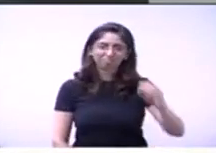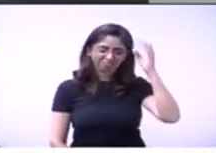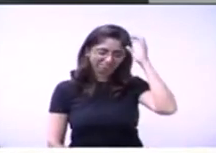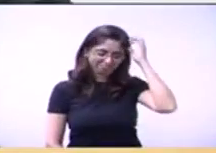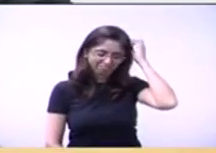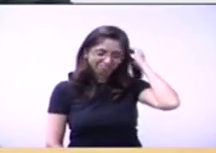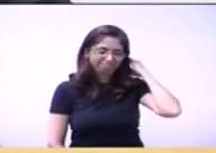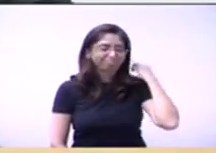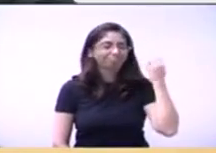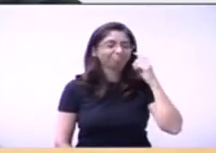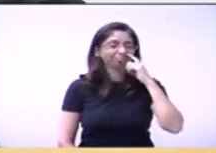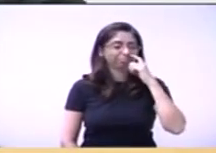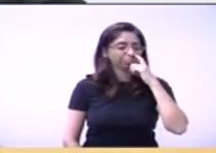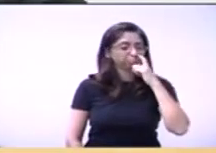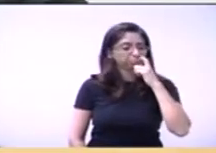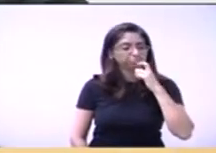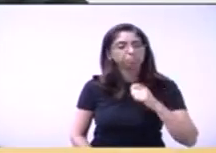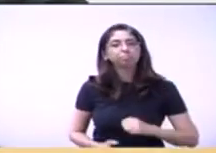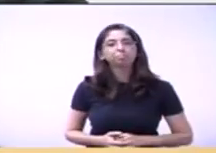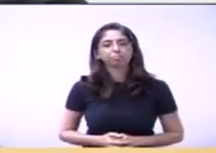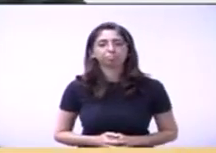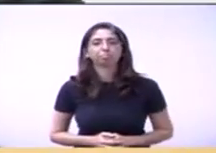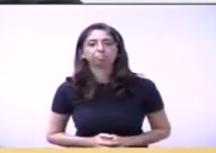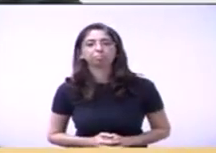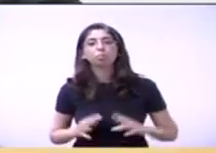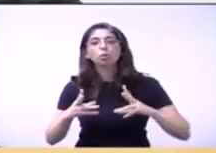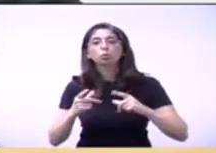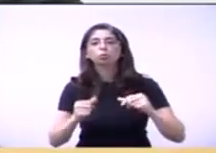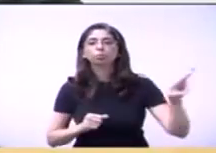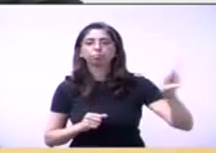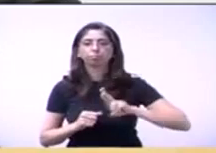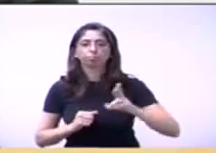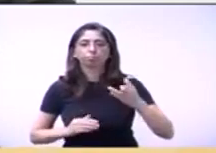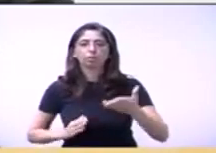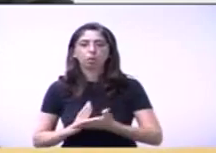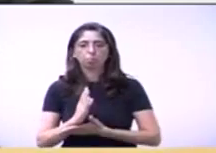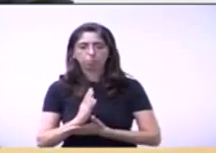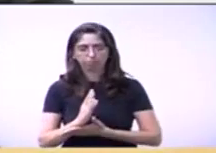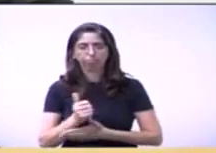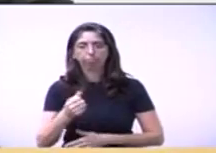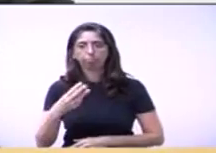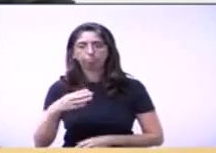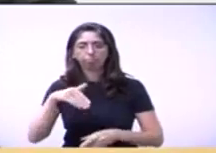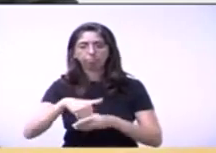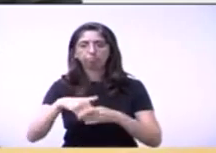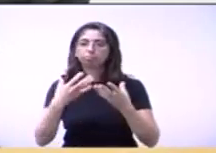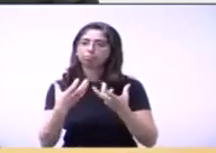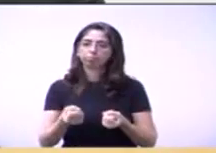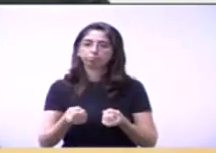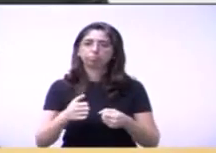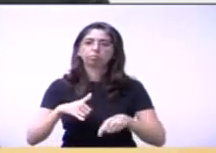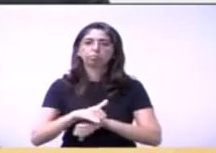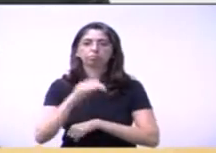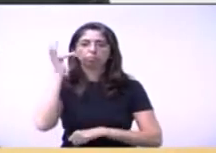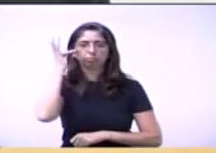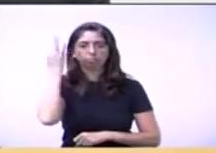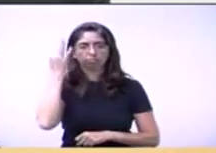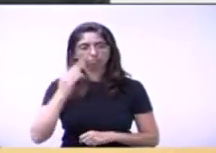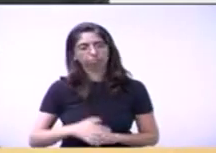O requerimento foi aprovado por 13 votos favoráveis, com a ausência do vereador Flávio Xavier.